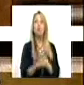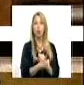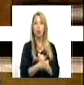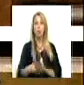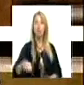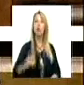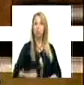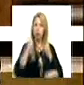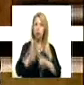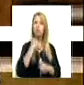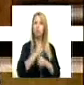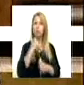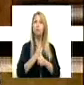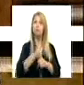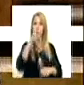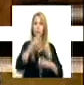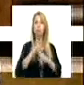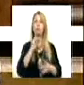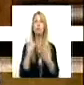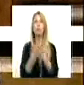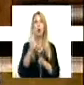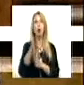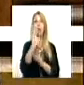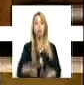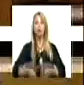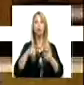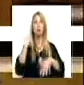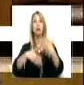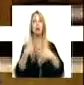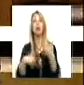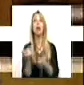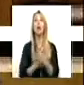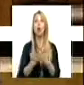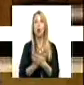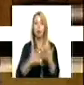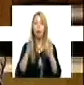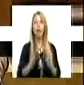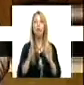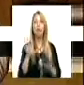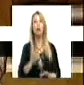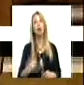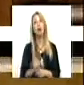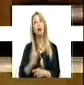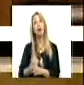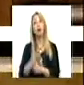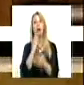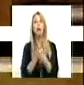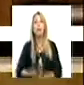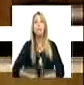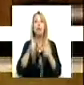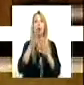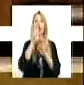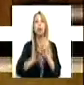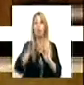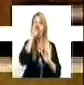verdes trabalharão para que as opções de investimento e a dinâmica económica sejam instrumentos para gerar melhores